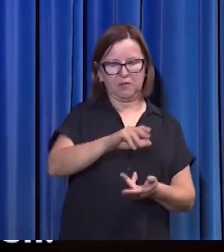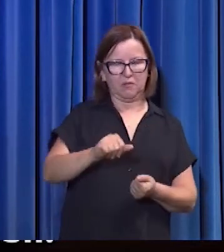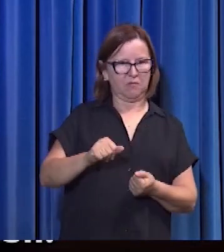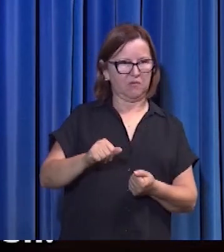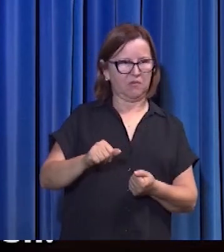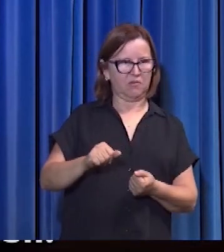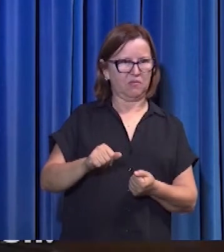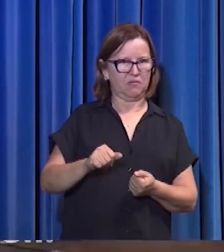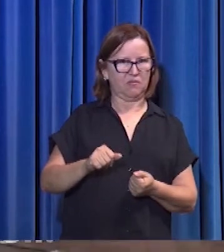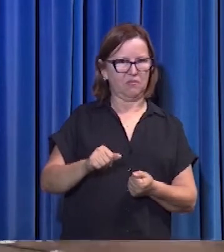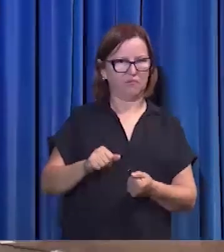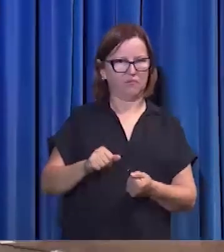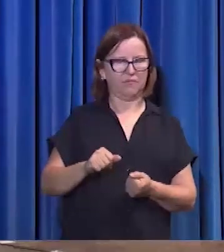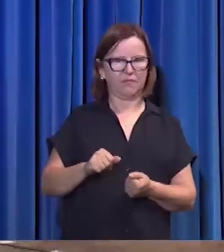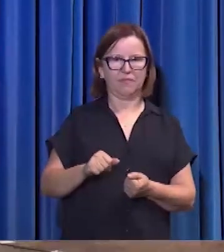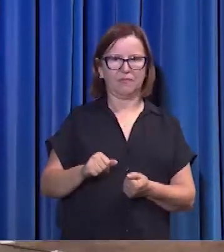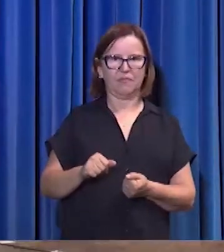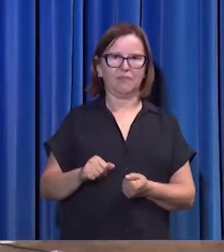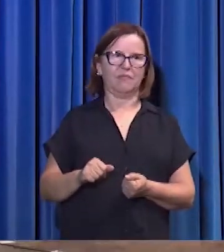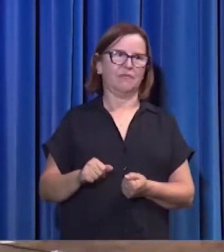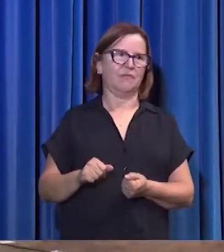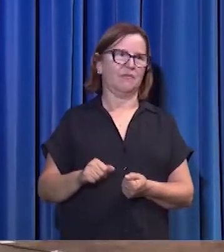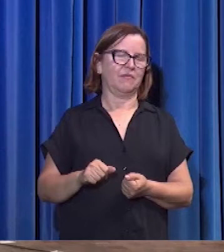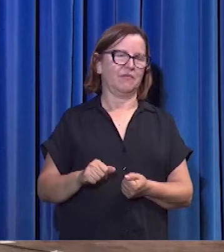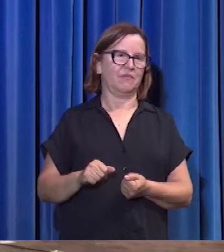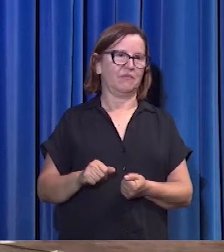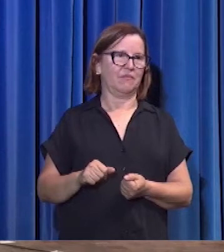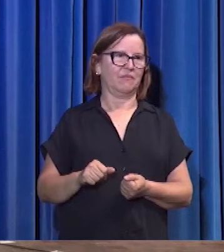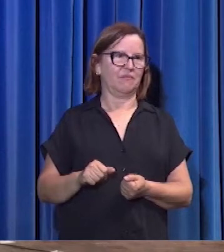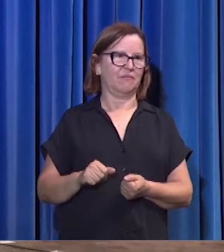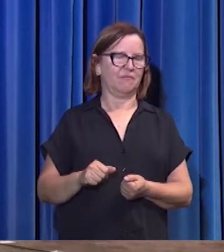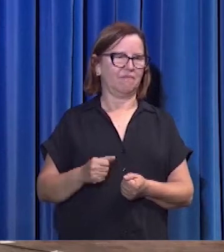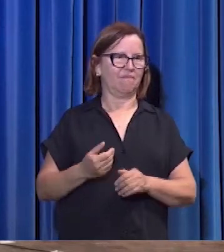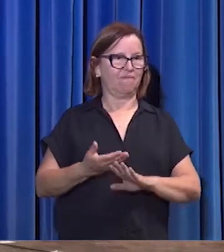Aqui Jesus faz uma afirmação muito interessante.